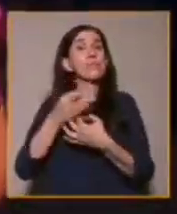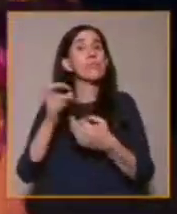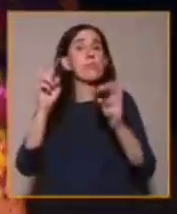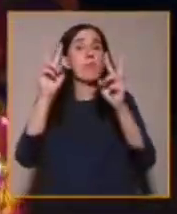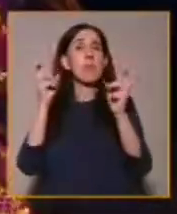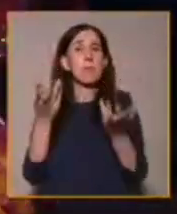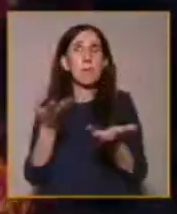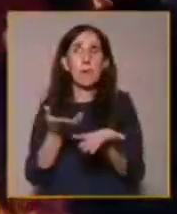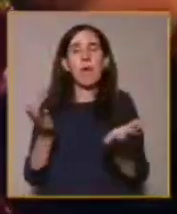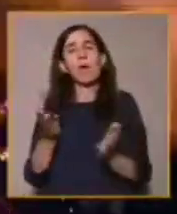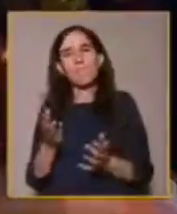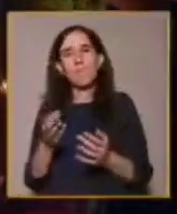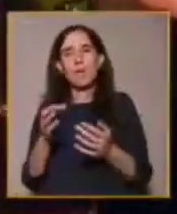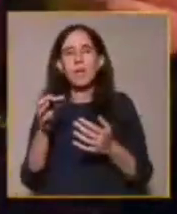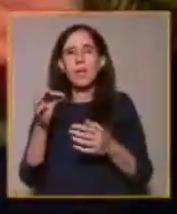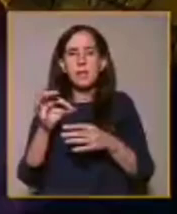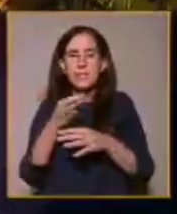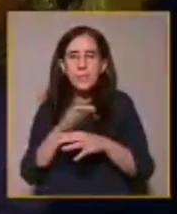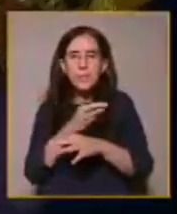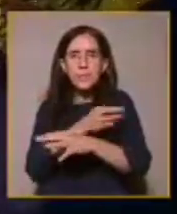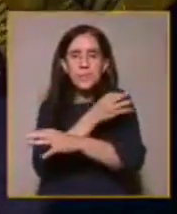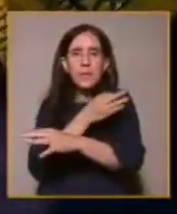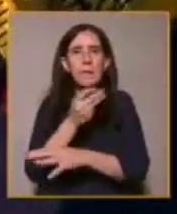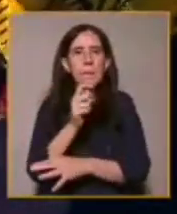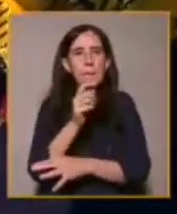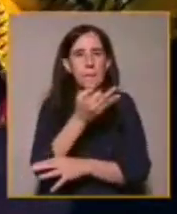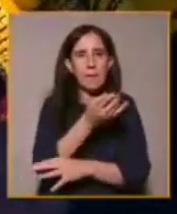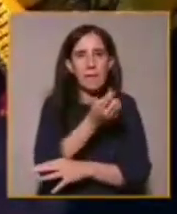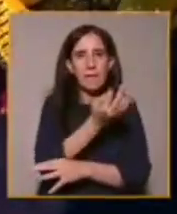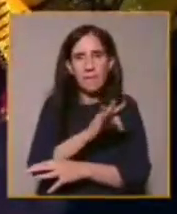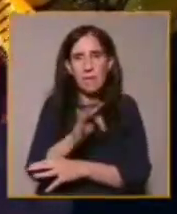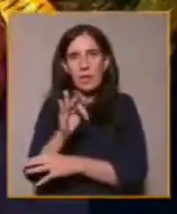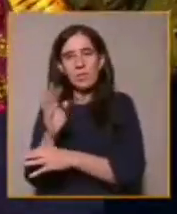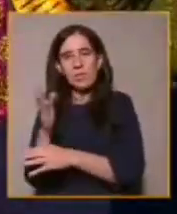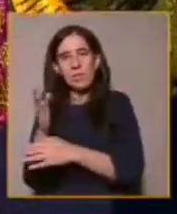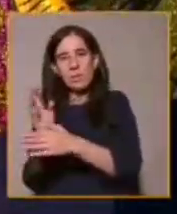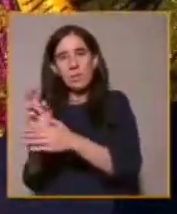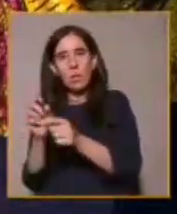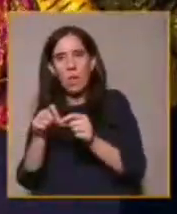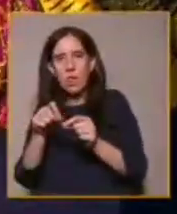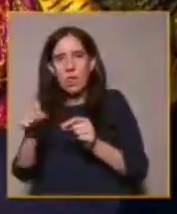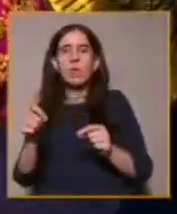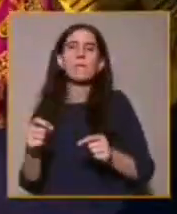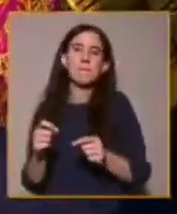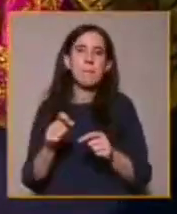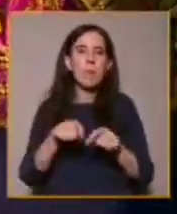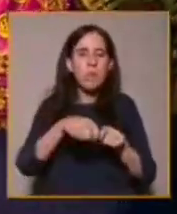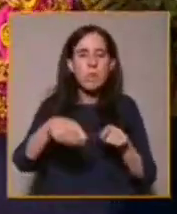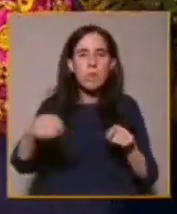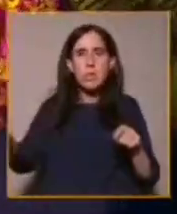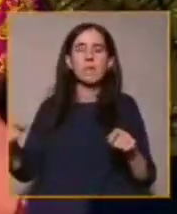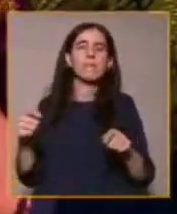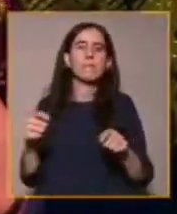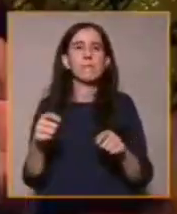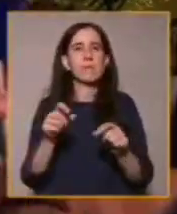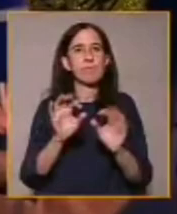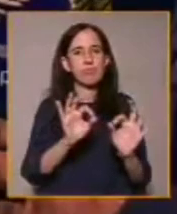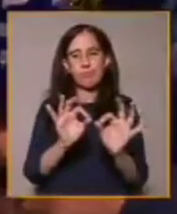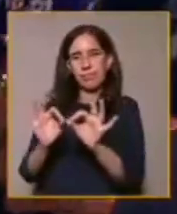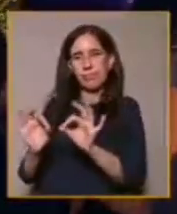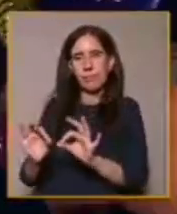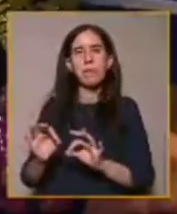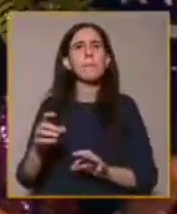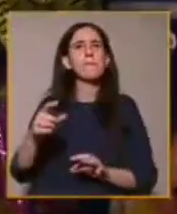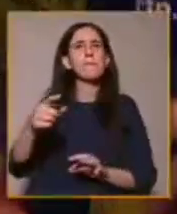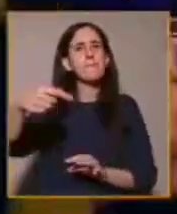da agulha ao dedal, Penha de França ao metro. Exatamente, e nós viemos todos cheios de fitas métricas, que é para a malta nos tirar as medidas como deve ser. E vocês têm